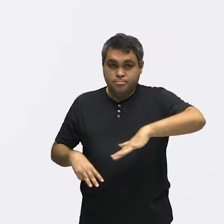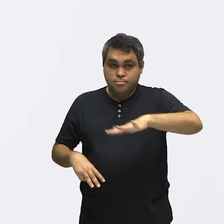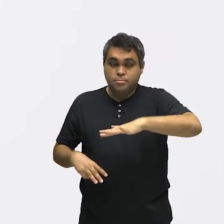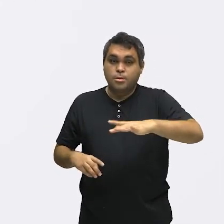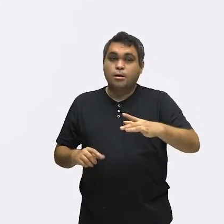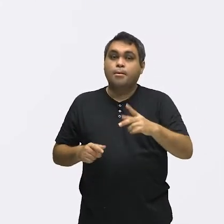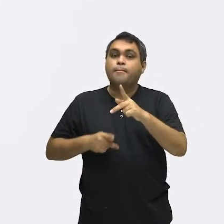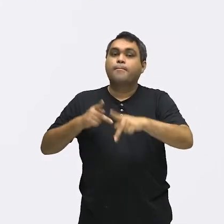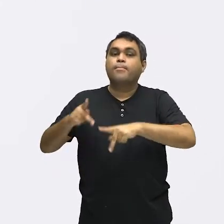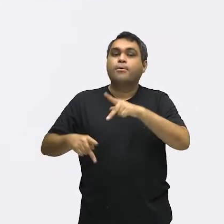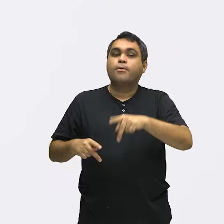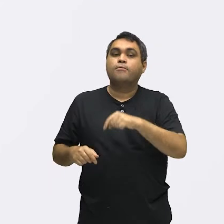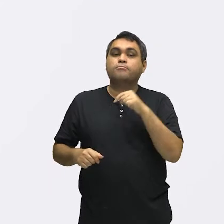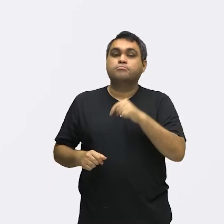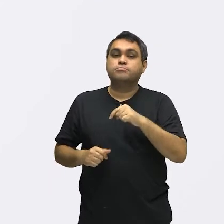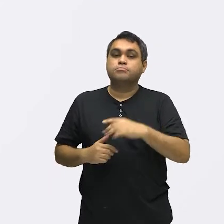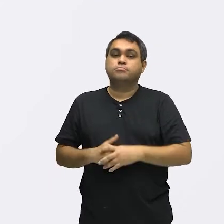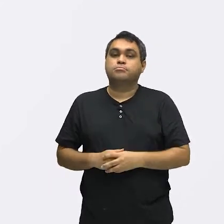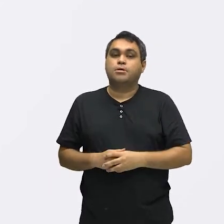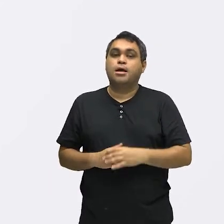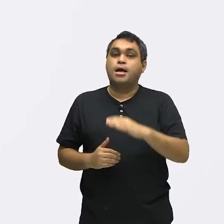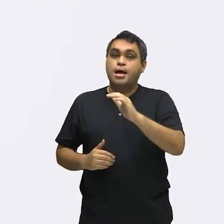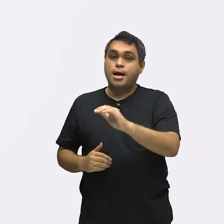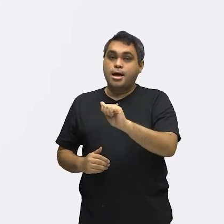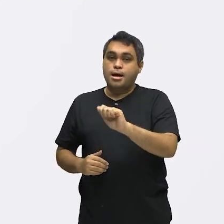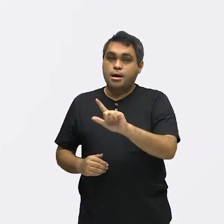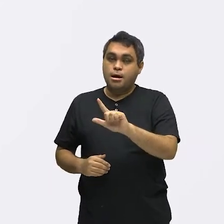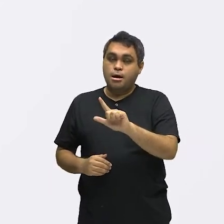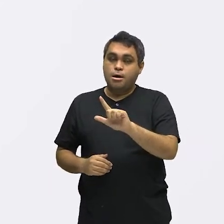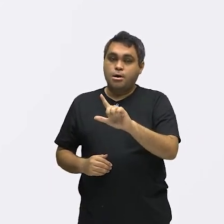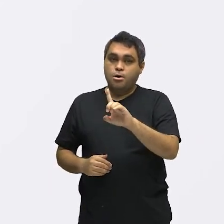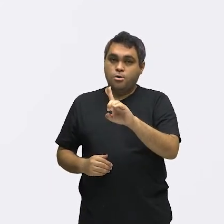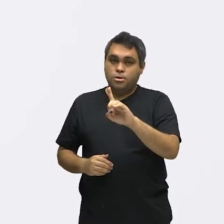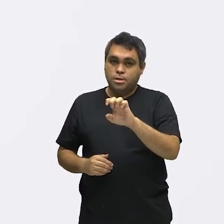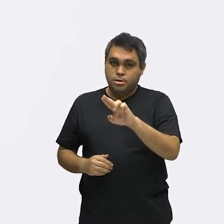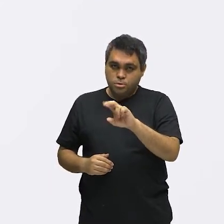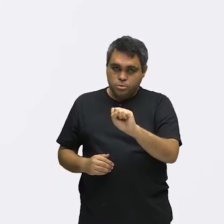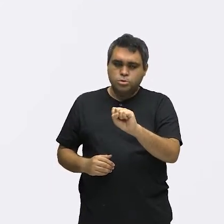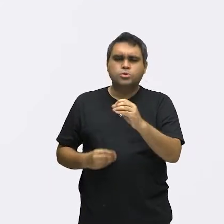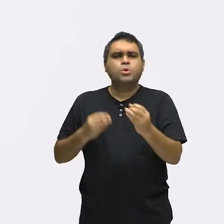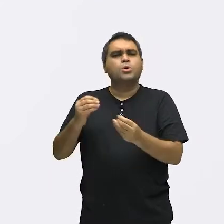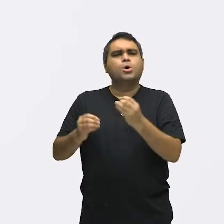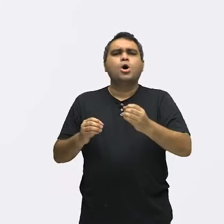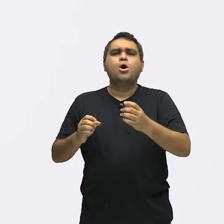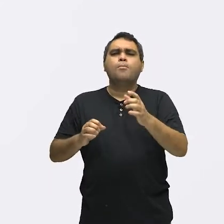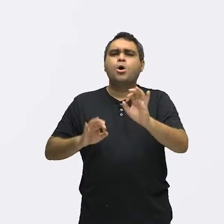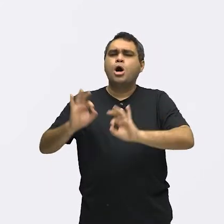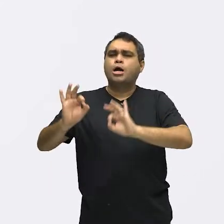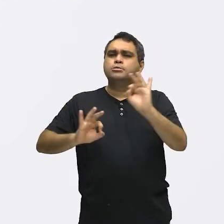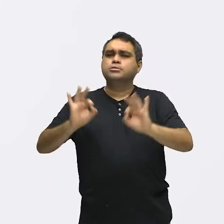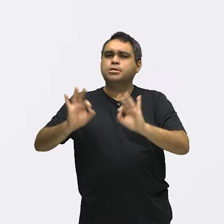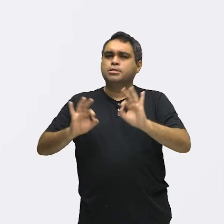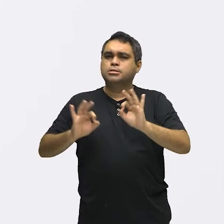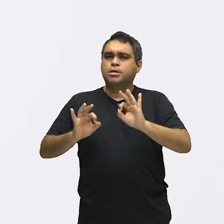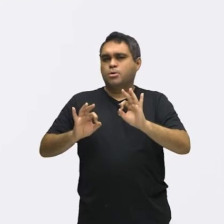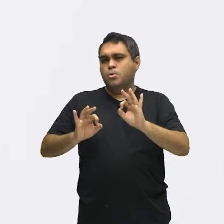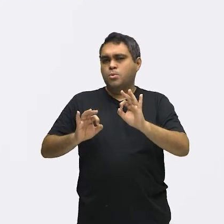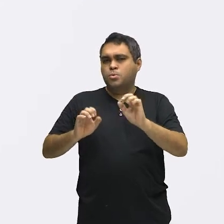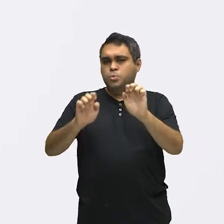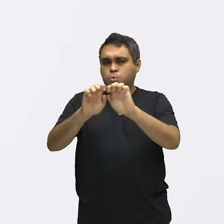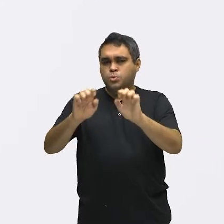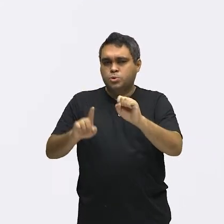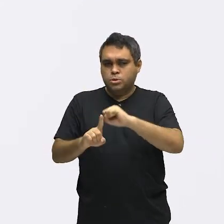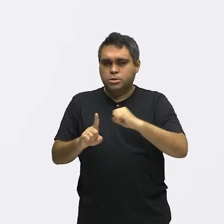antiguidade foram os caldeus. Diga como se deu a organização do Império Caldeu e quem foi o seu